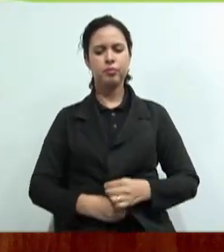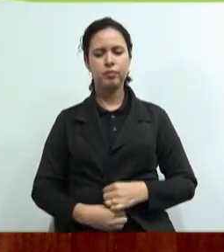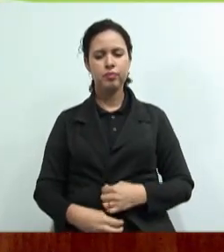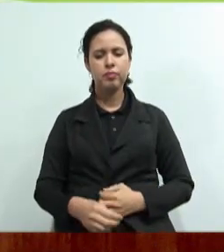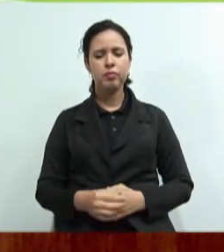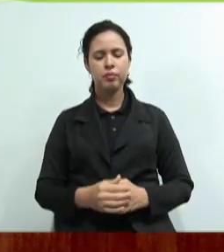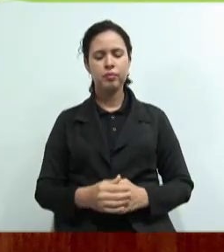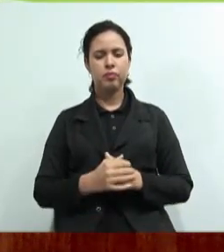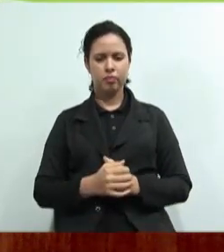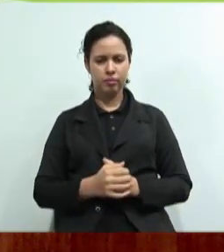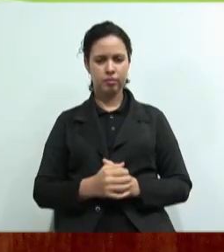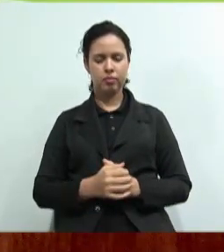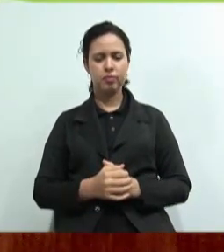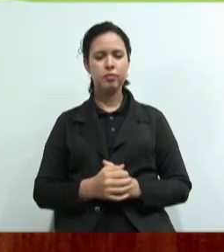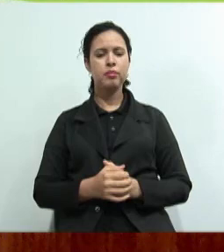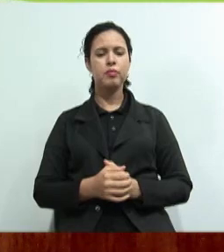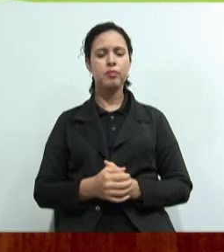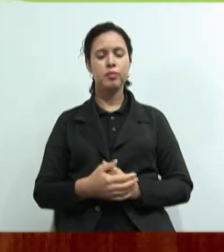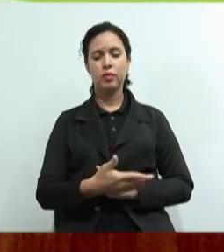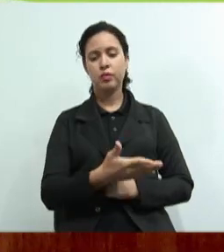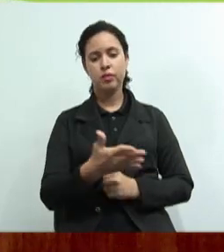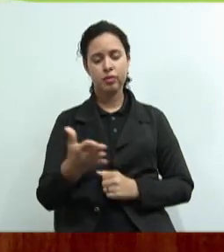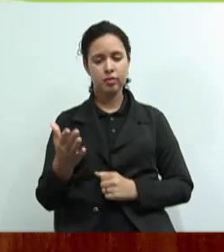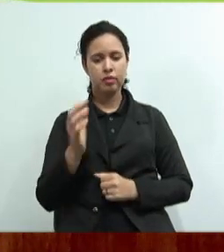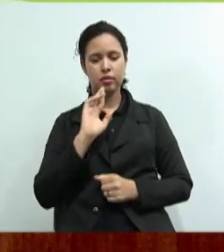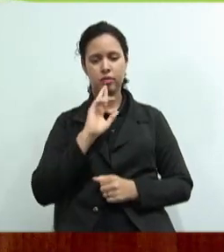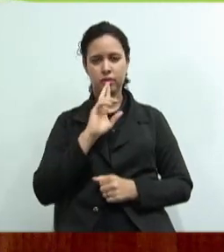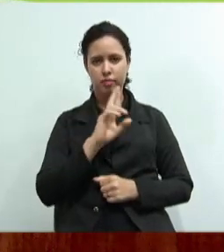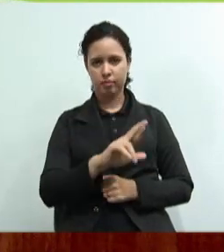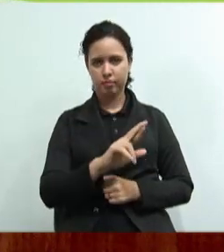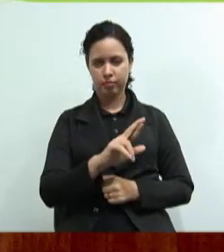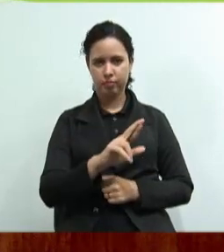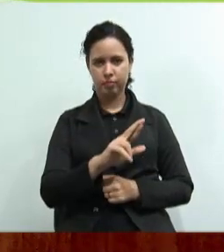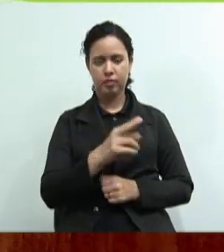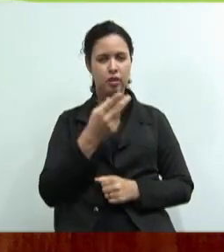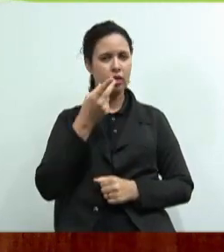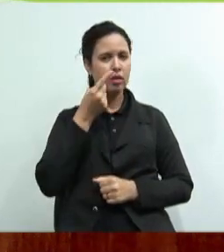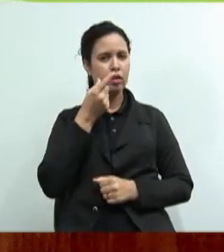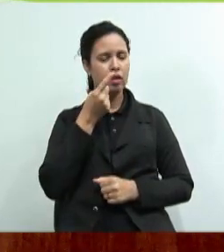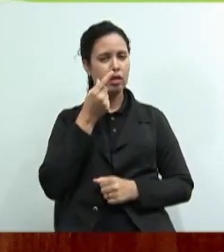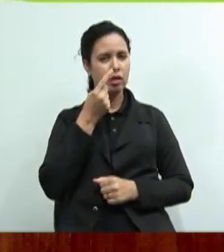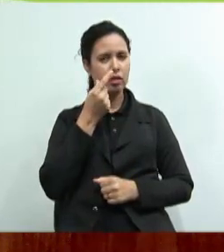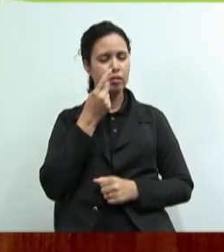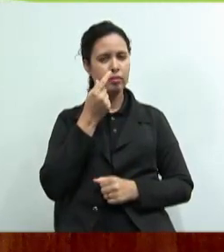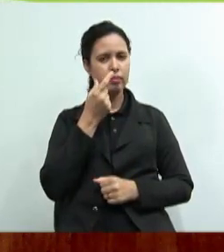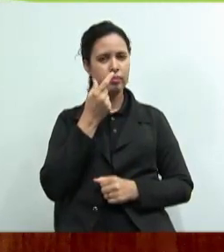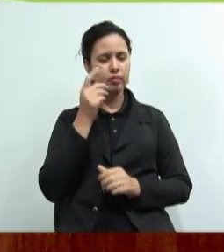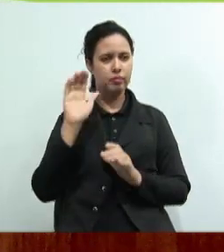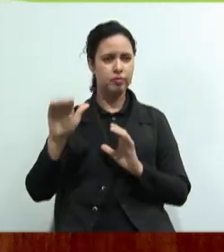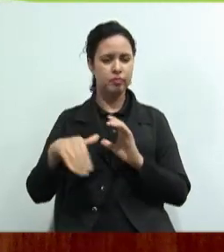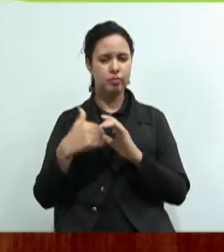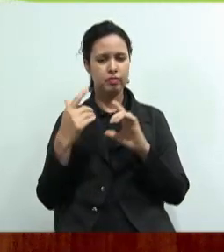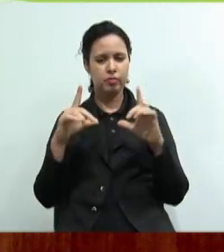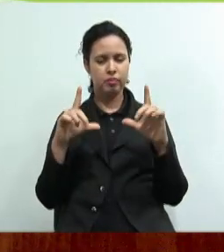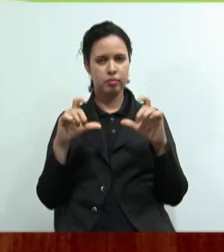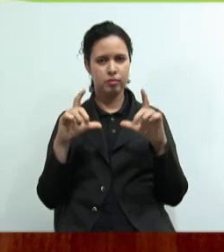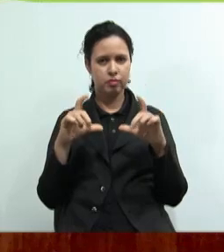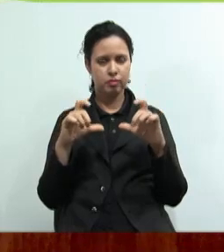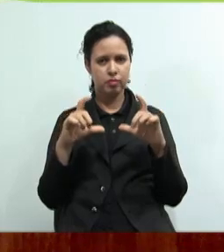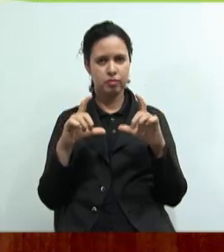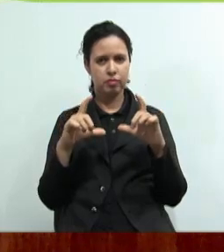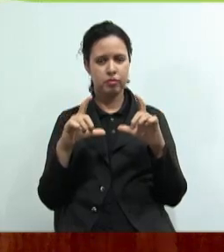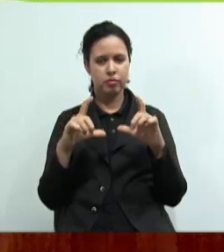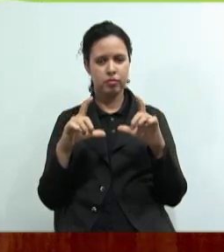detalhe. Quando vocês colocarem a resposta a lápis e mandar a resposta por foto, tira uma